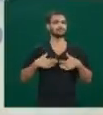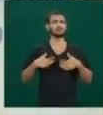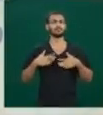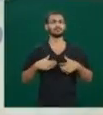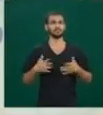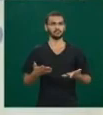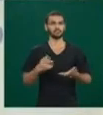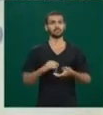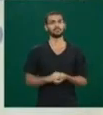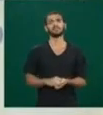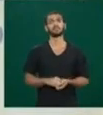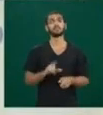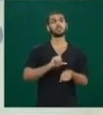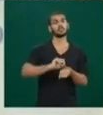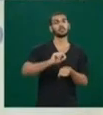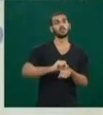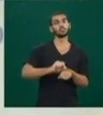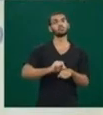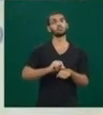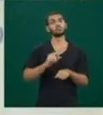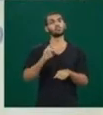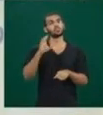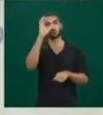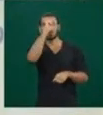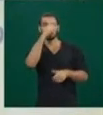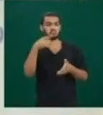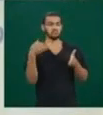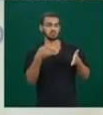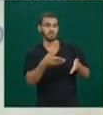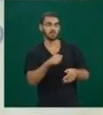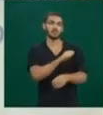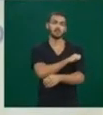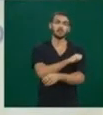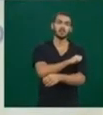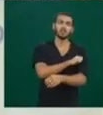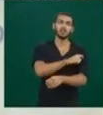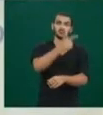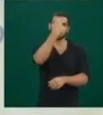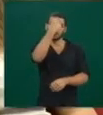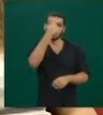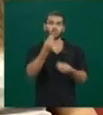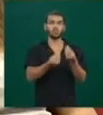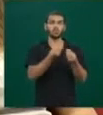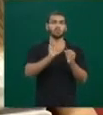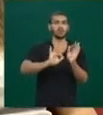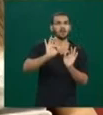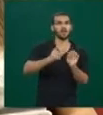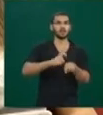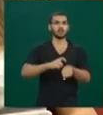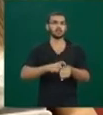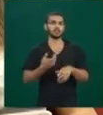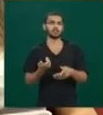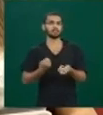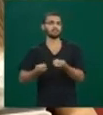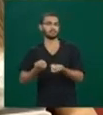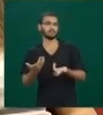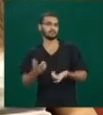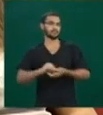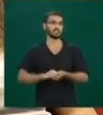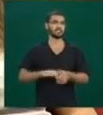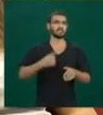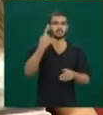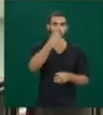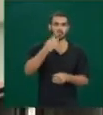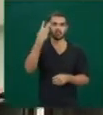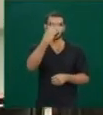O minicurso, o coaching aplicado aos estudos universitários, projeto de vida e gestão do tempo, tem duração de 3 horas. É totalmente